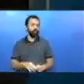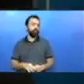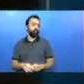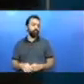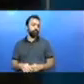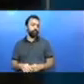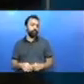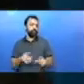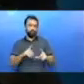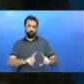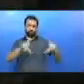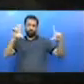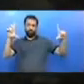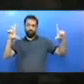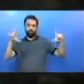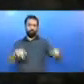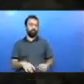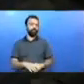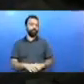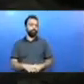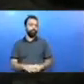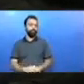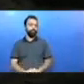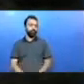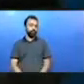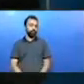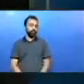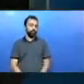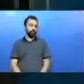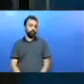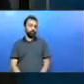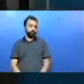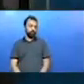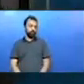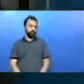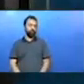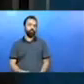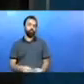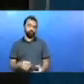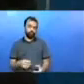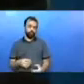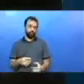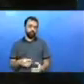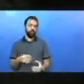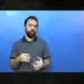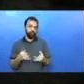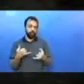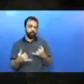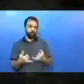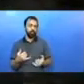Vamos aumentar a página para a gente estudar um pouco e aprender um pouco sobre o boneco. Olhem só. O boneco do boi é o